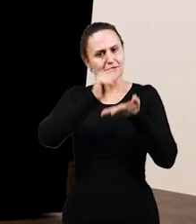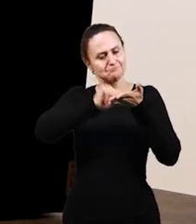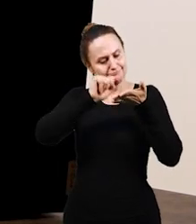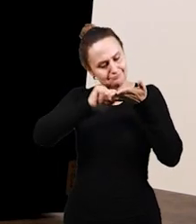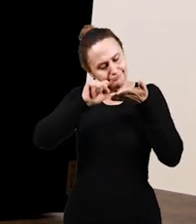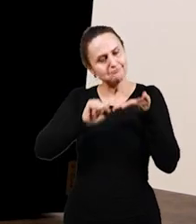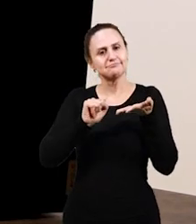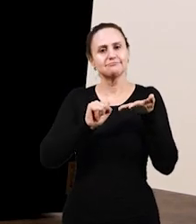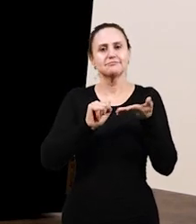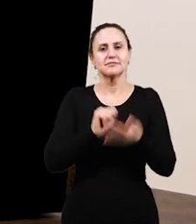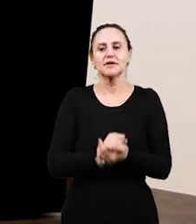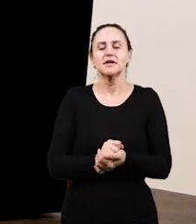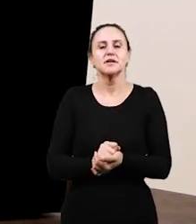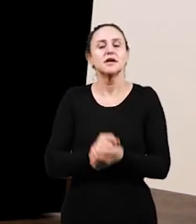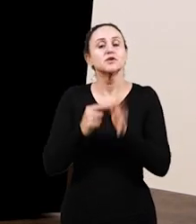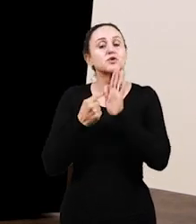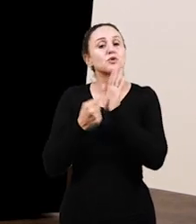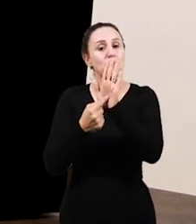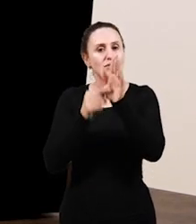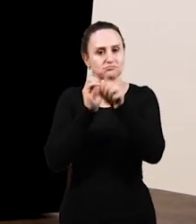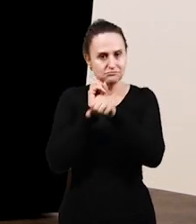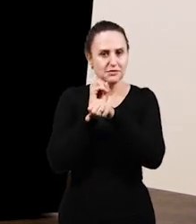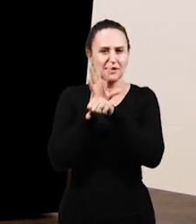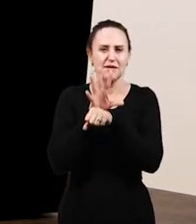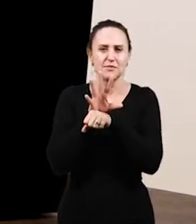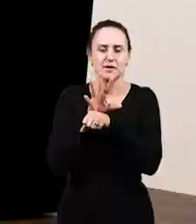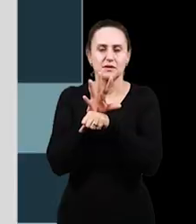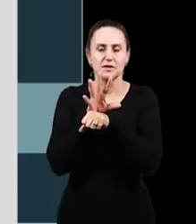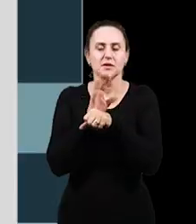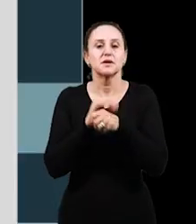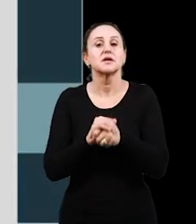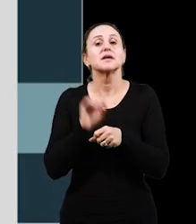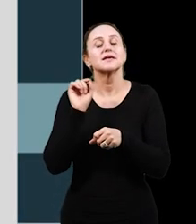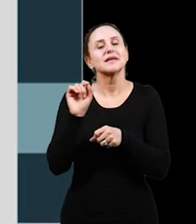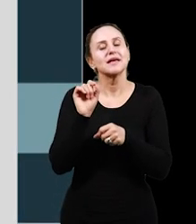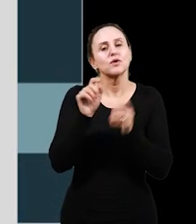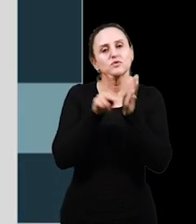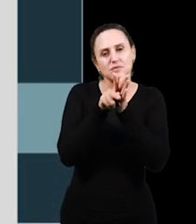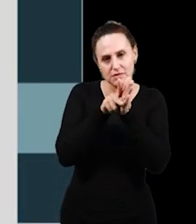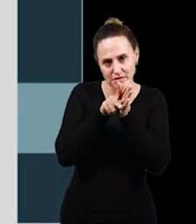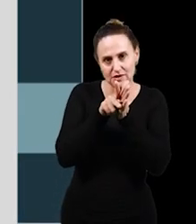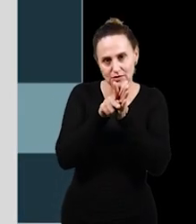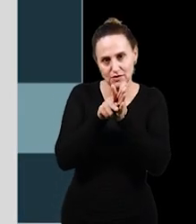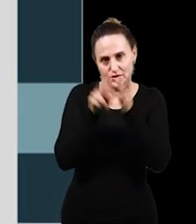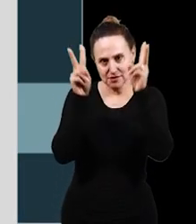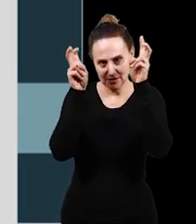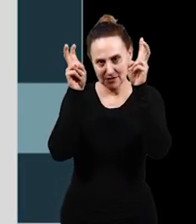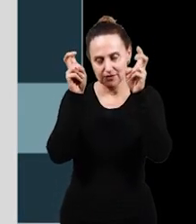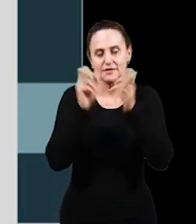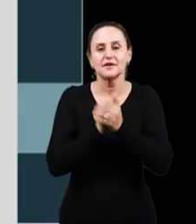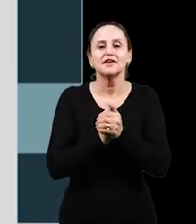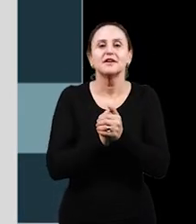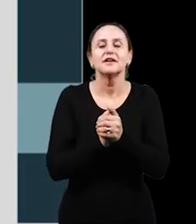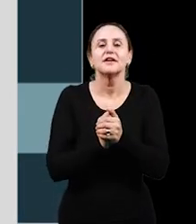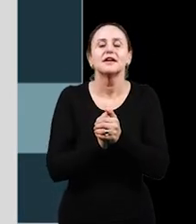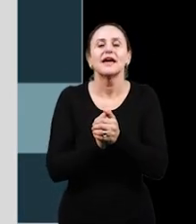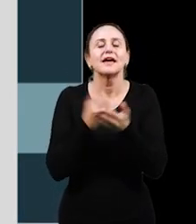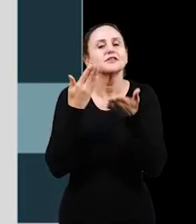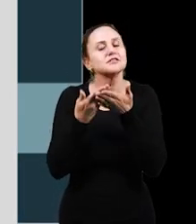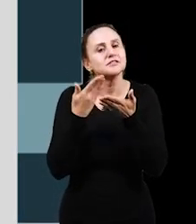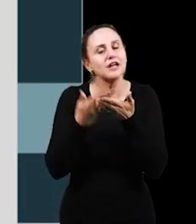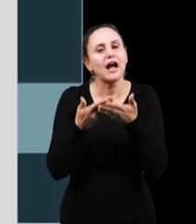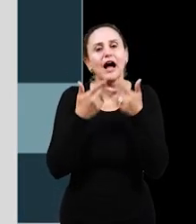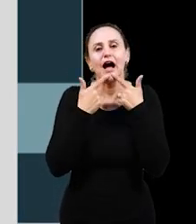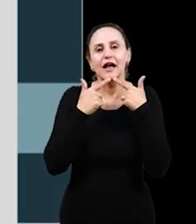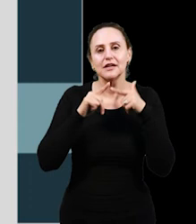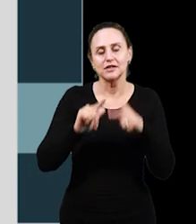E é isso que eu coloco nesse próximo slide quando eu coloco aí que os funcionalistas o que os funcionalistas se propõe a estudar a língua